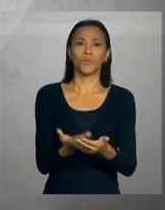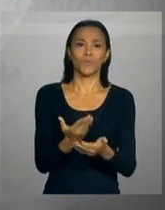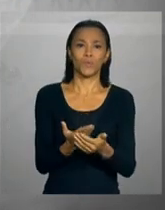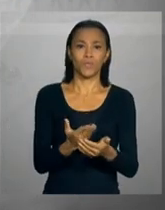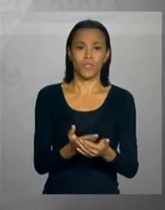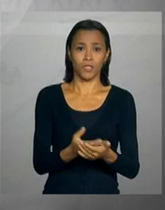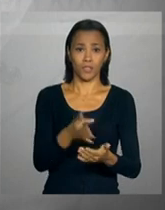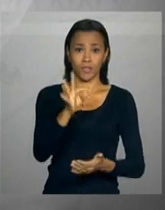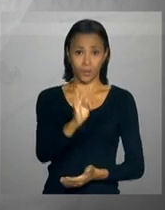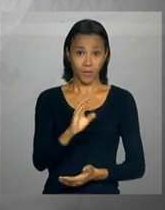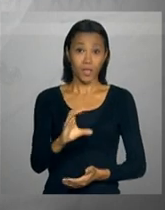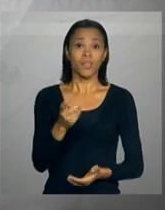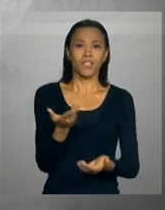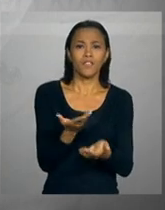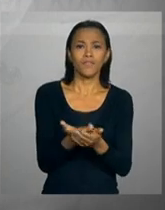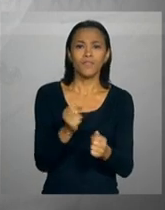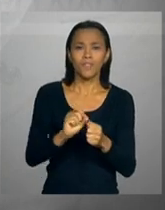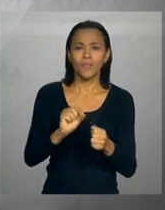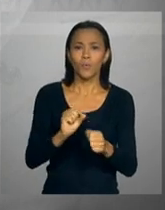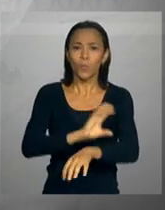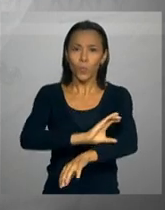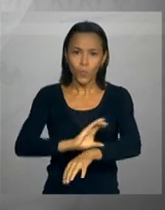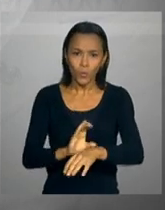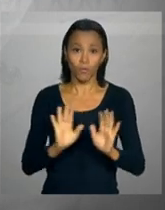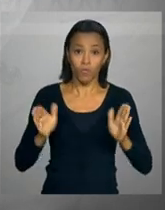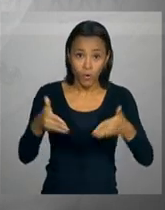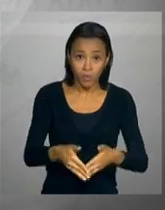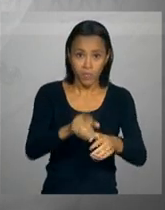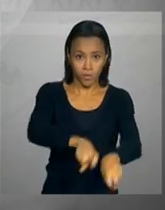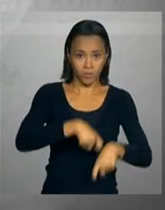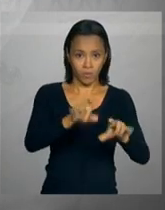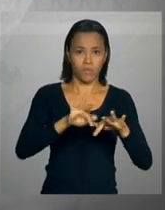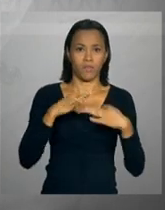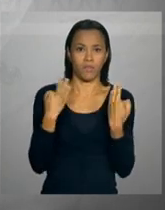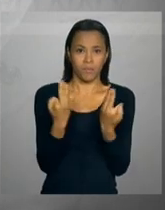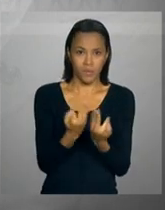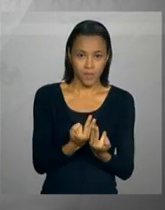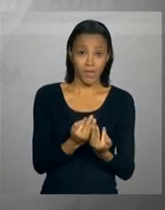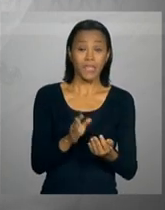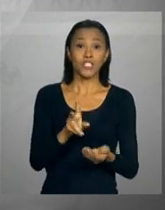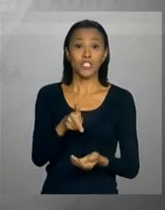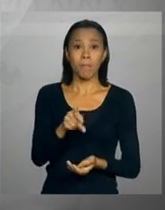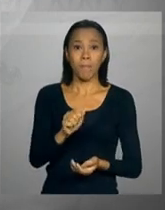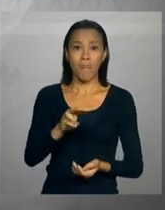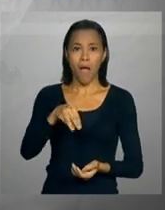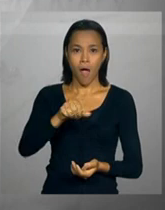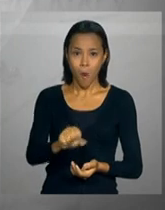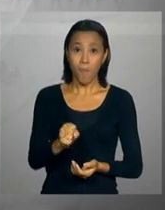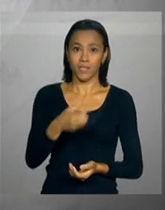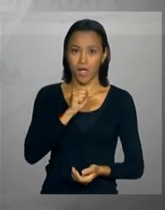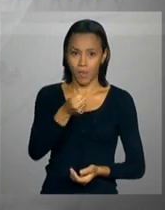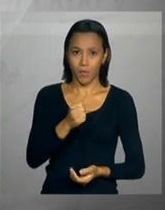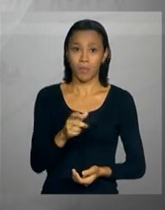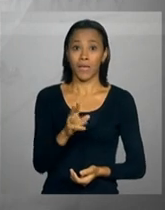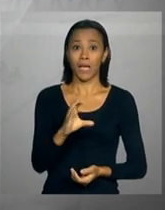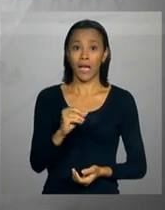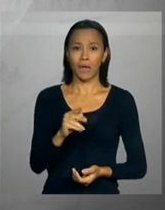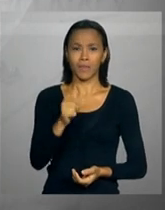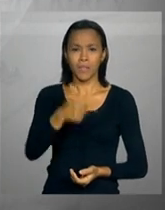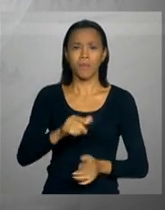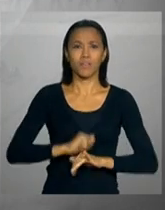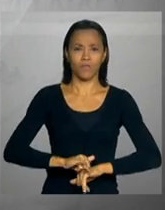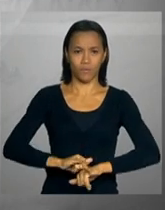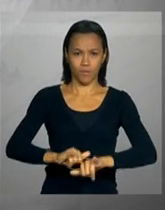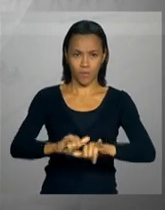Tocantins que fizeram cursos voltados para agricultura familiar de Palmas a repórter Carolina Monteiro tem outras